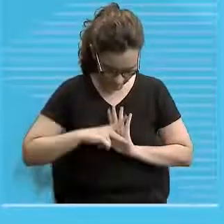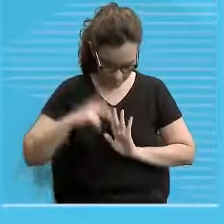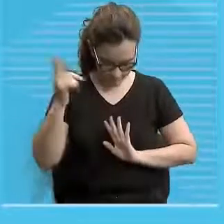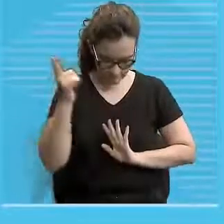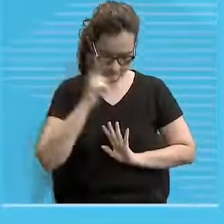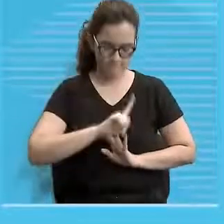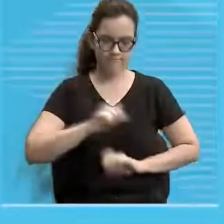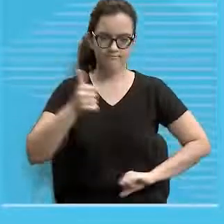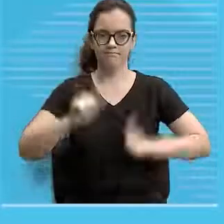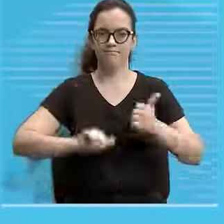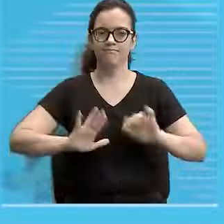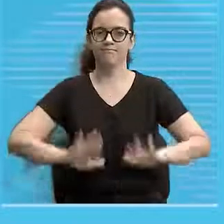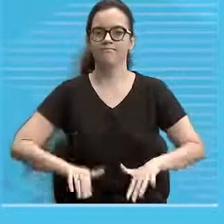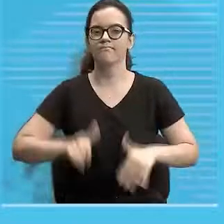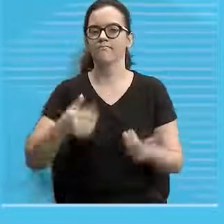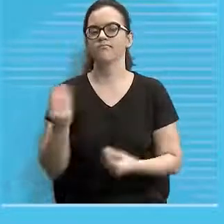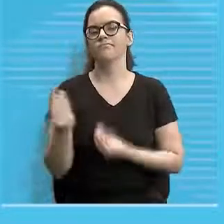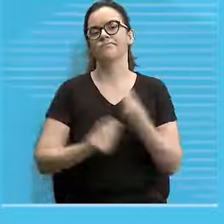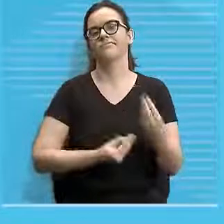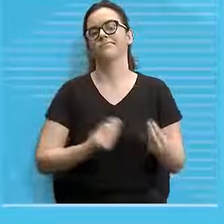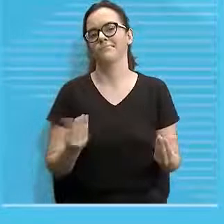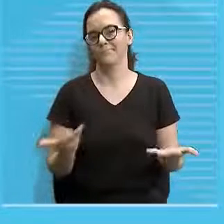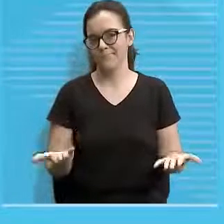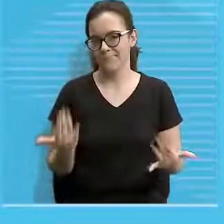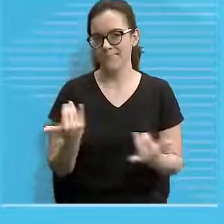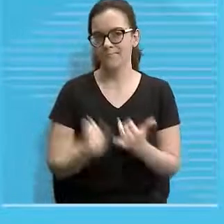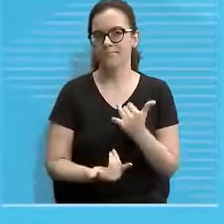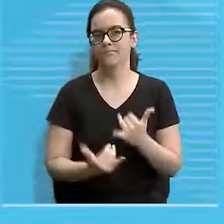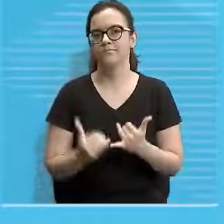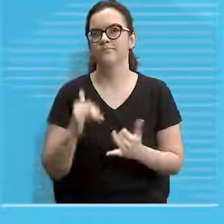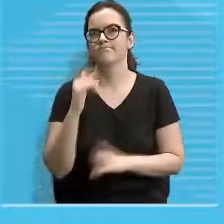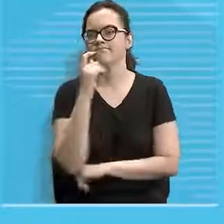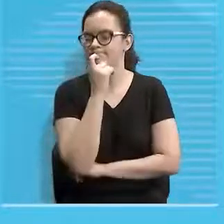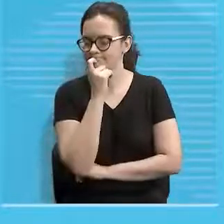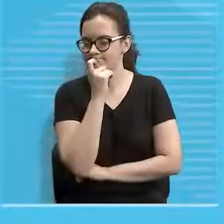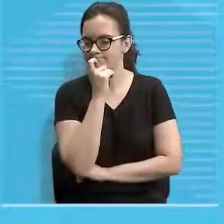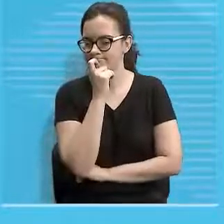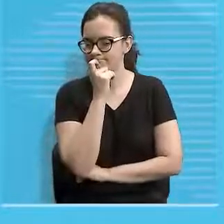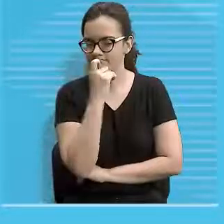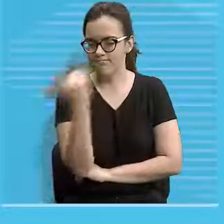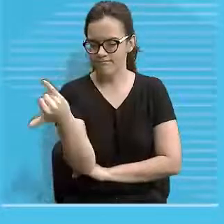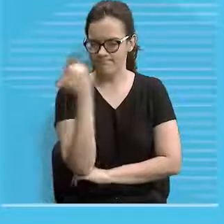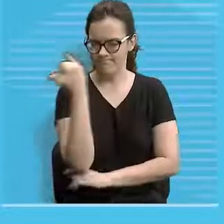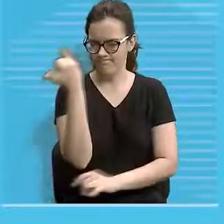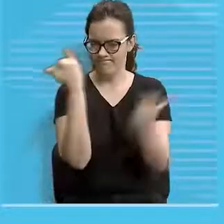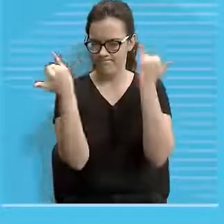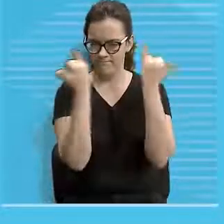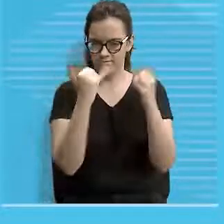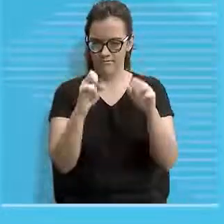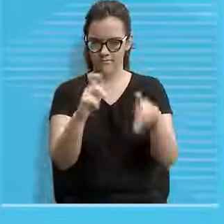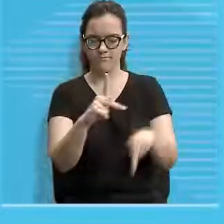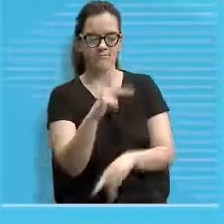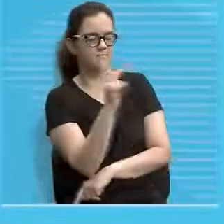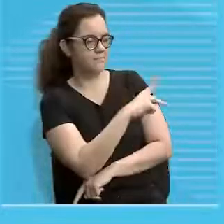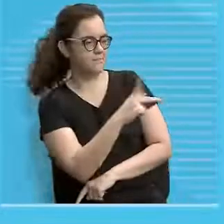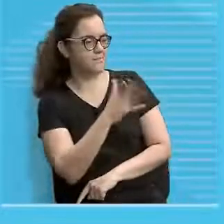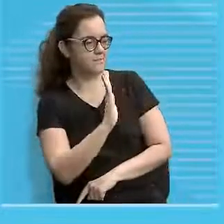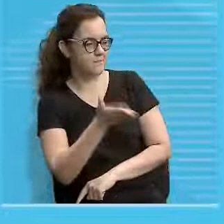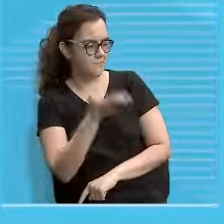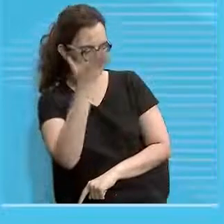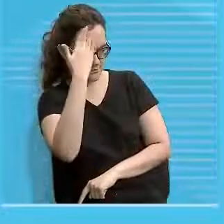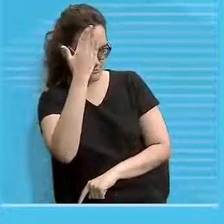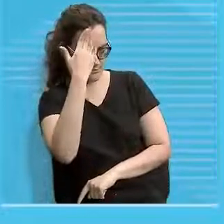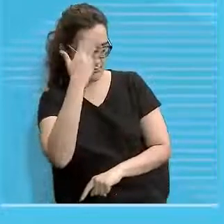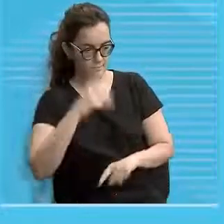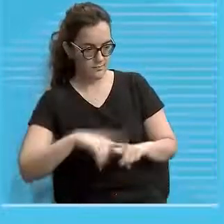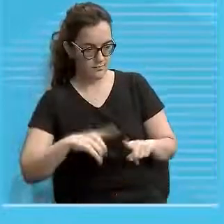aí, gente, claro, pode parecer que é uma tarefa até fácil. Ah, beleza, eu vou identificar aqui o que eu preciso melhorar,